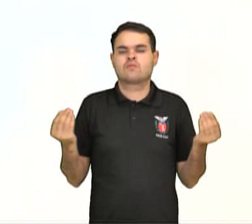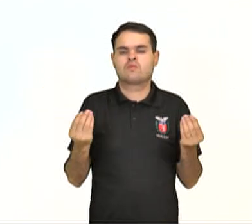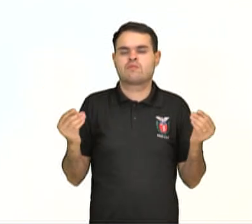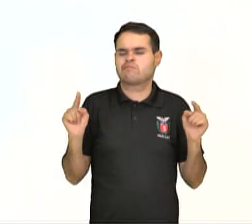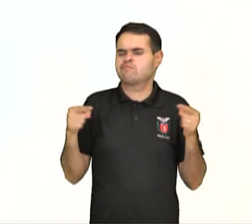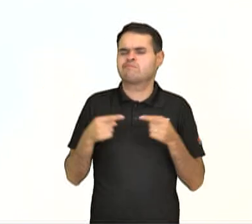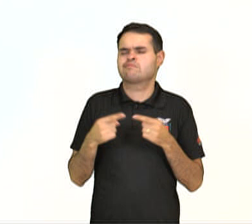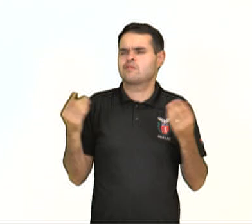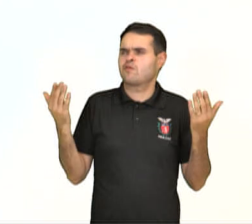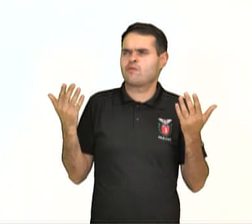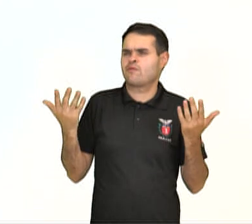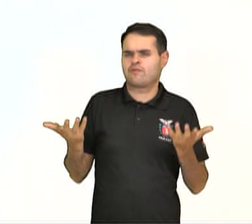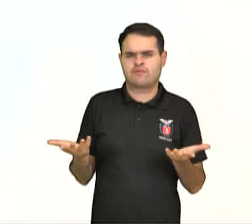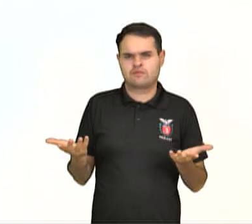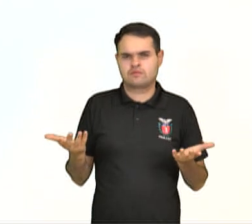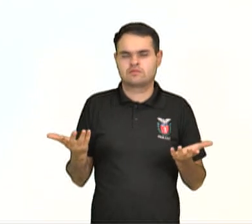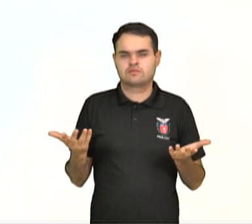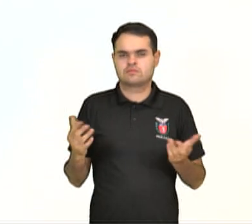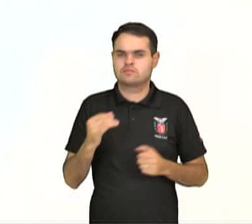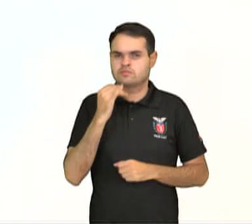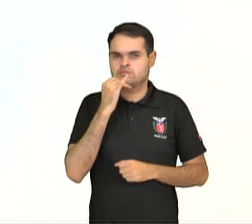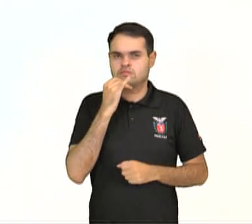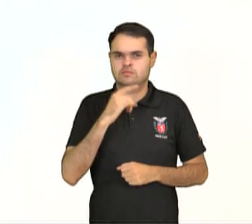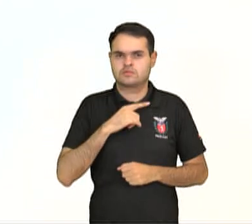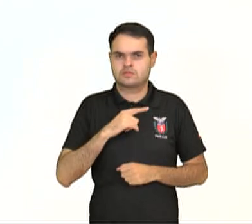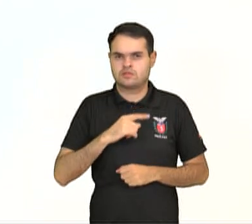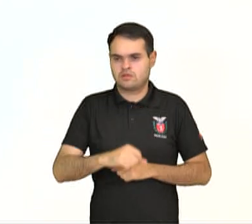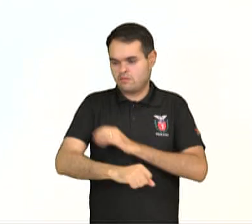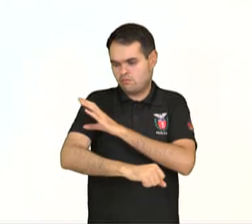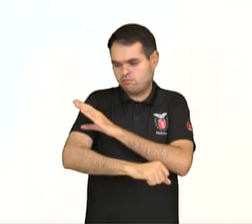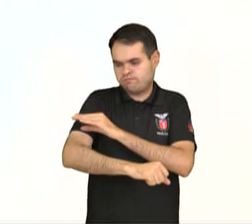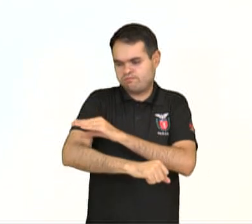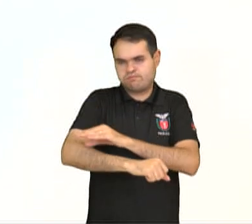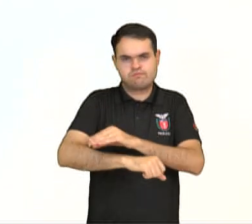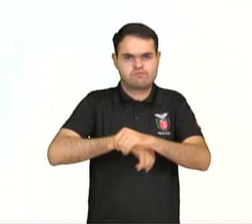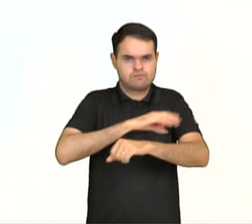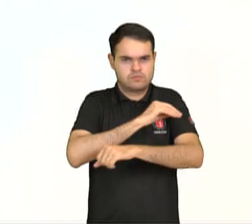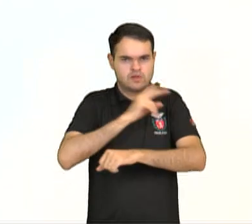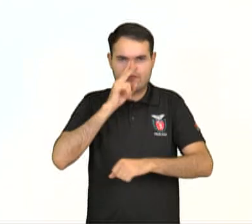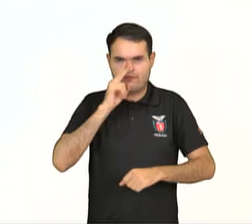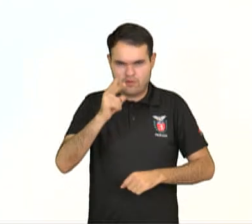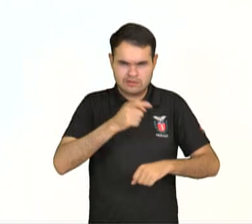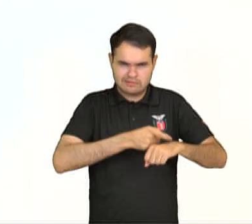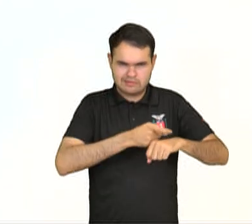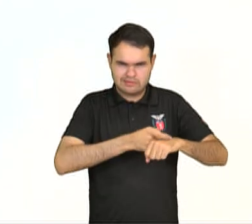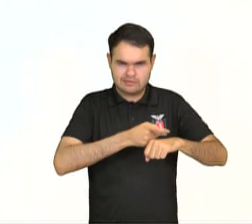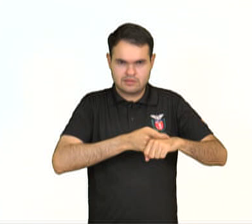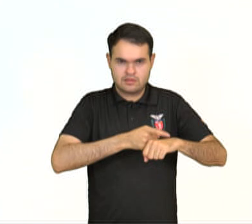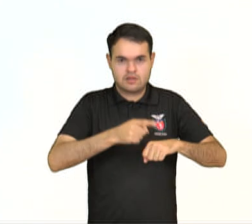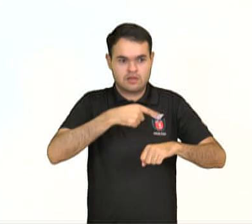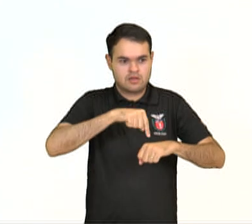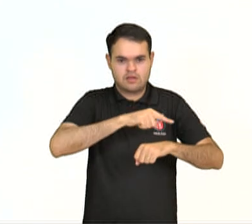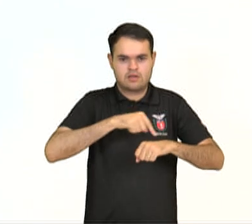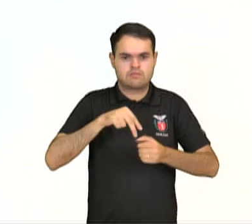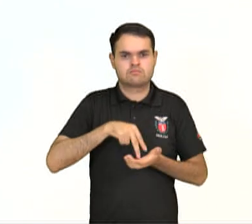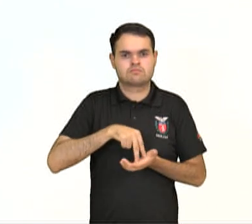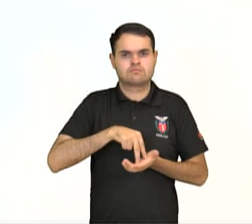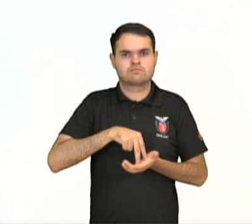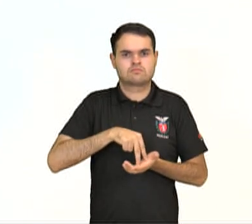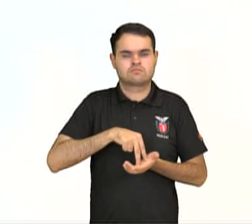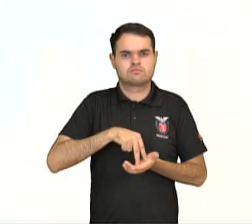né? Se nós temos os músculos mais fortes, né? Esses músculos, eles mantêm a